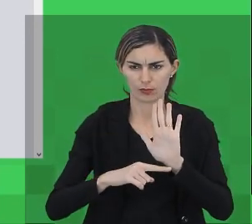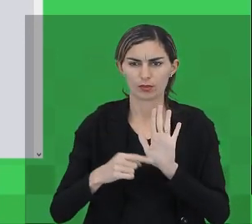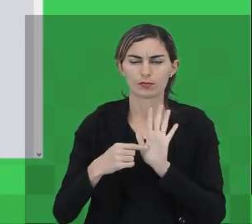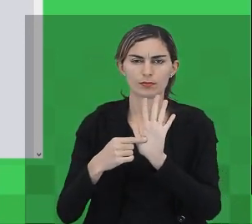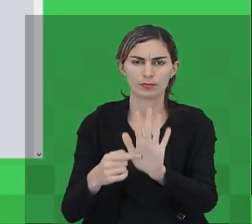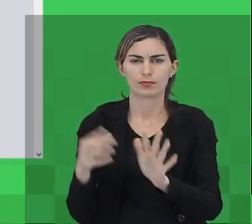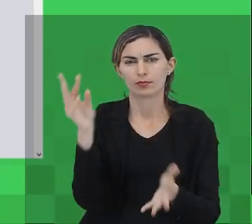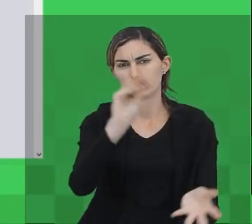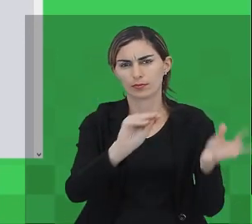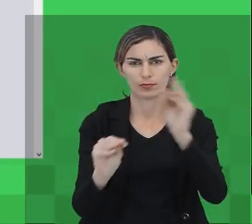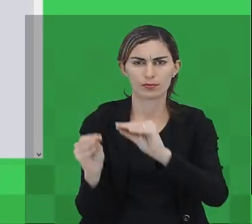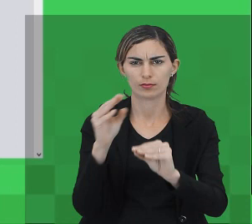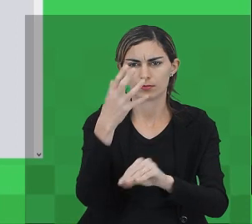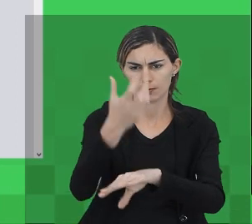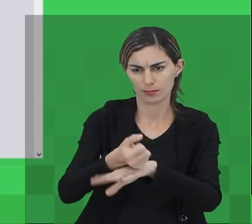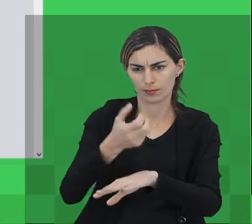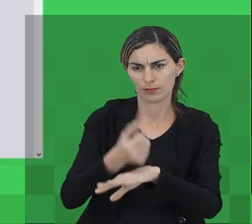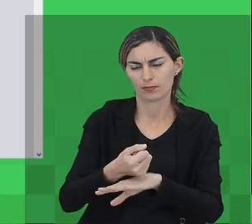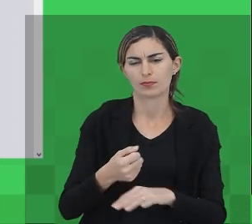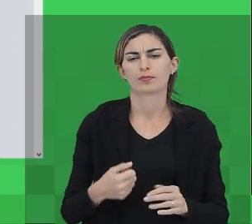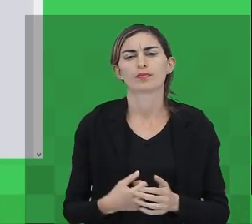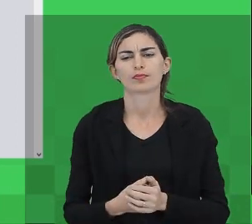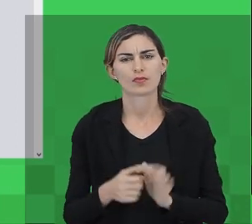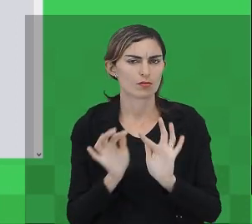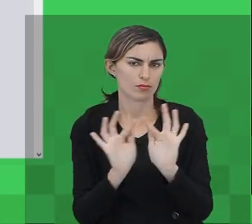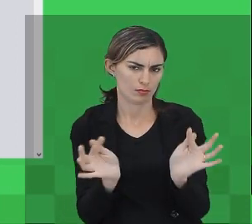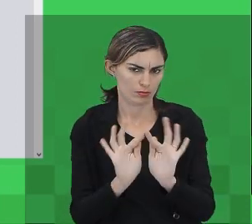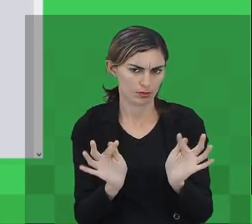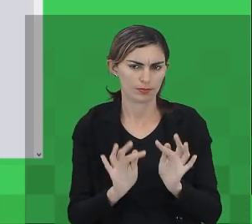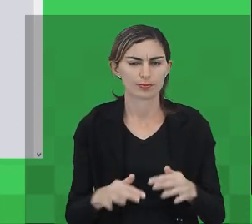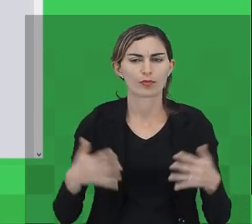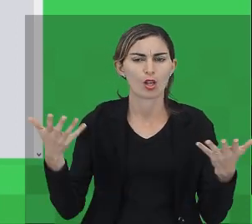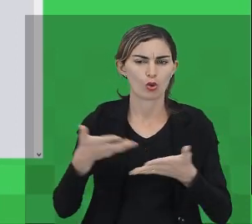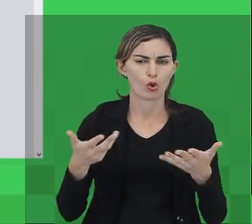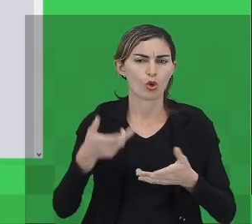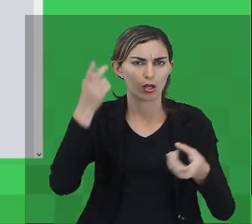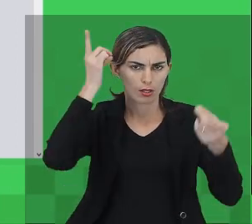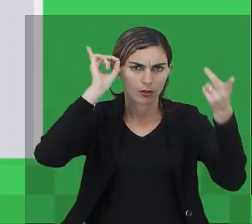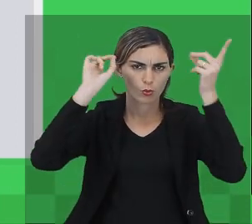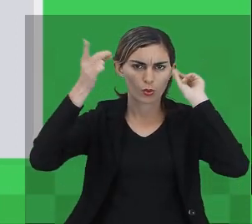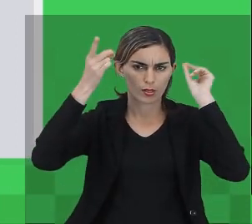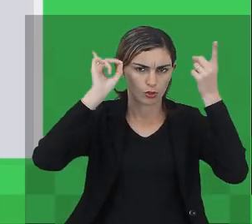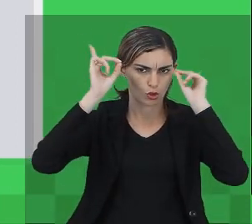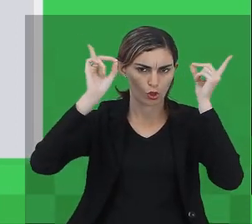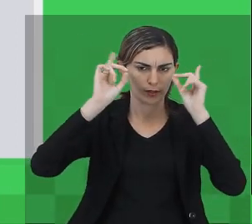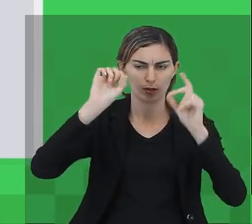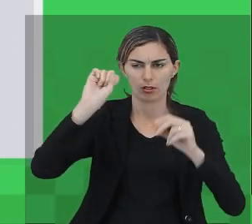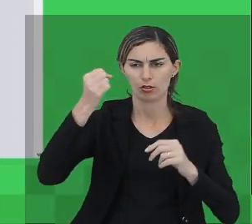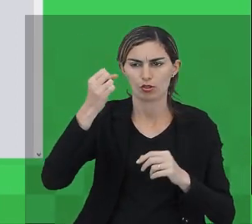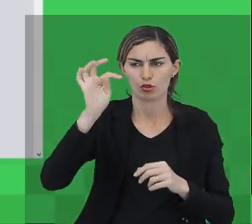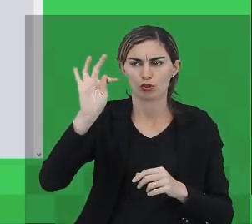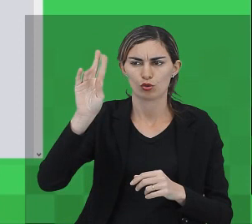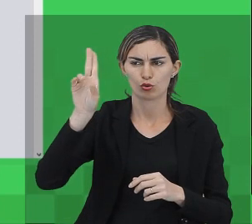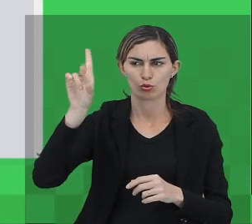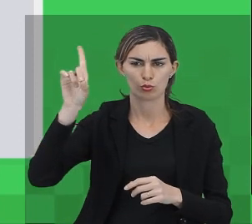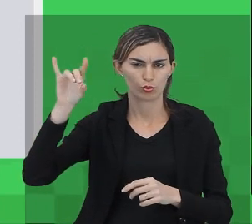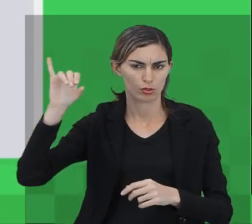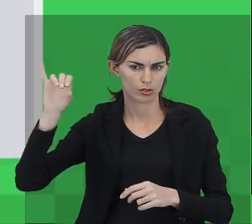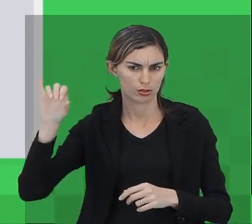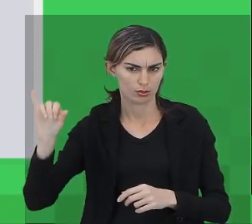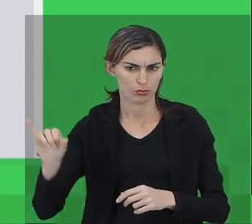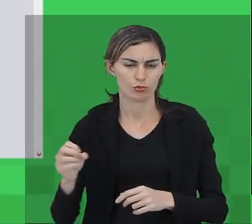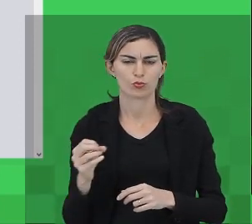processo de instalação. E ele é bastante simples mesmo. Agora vamos baixar o Android Studio.